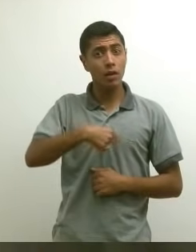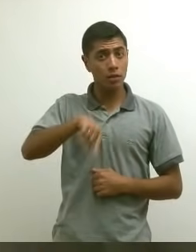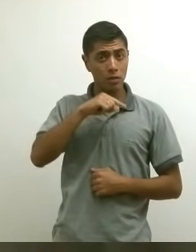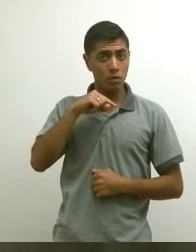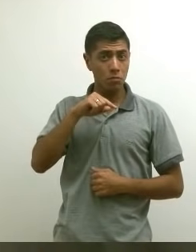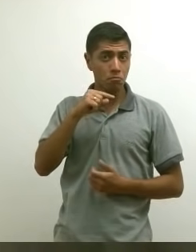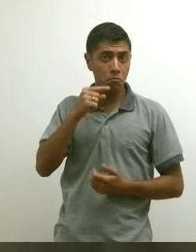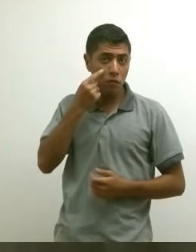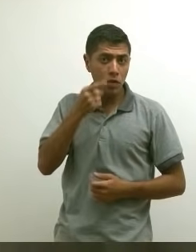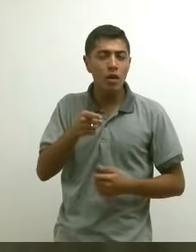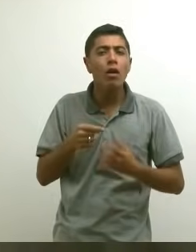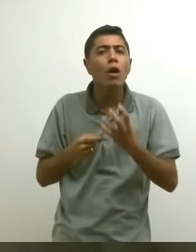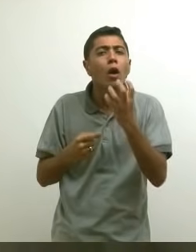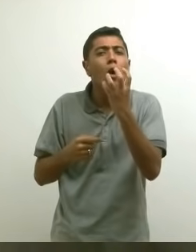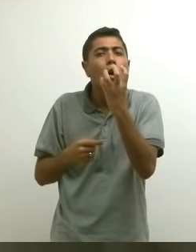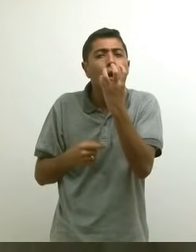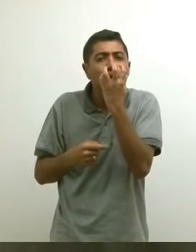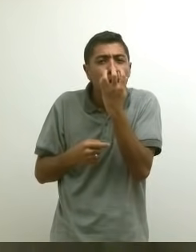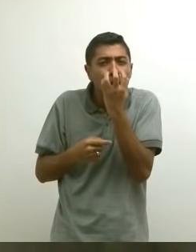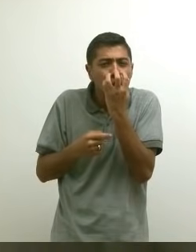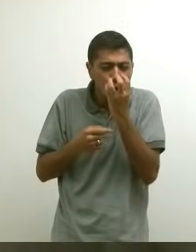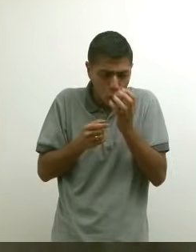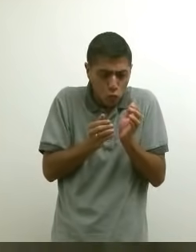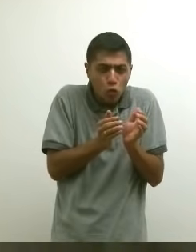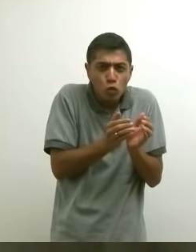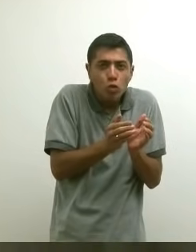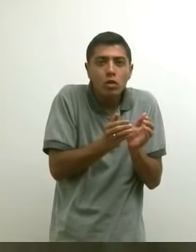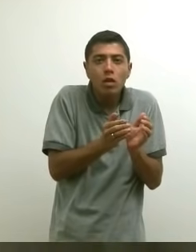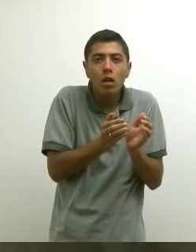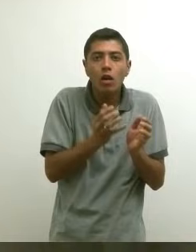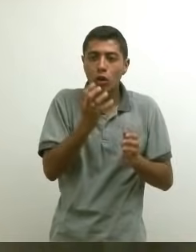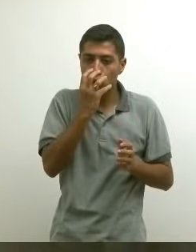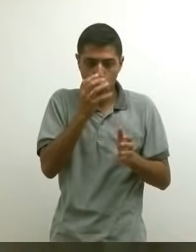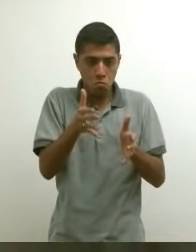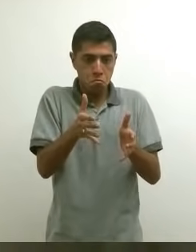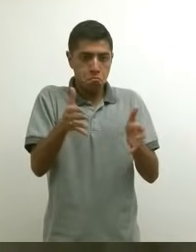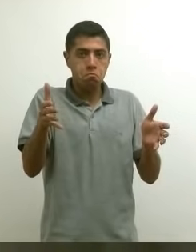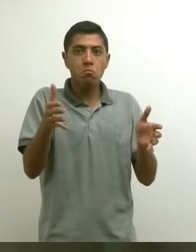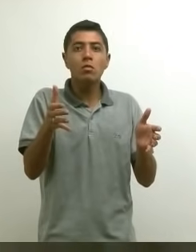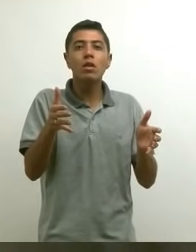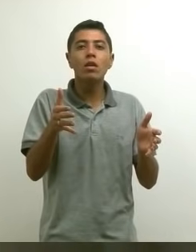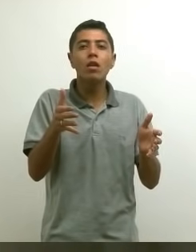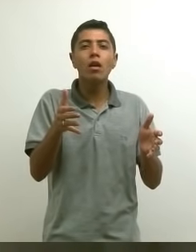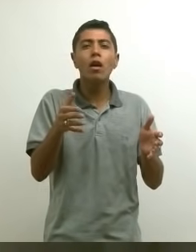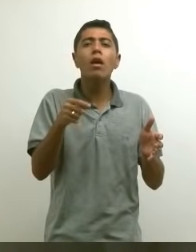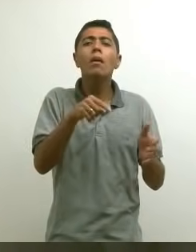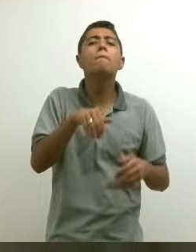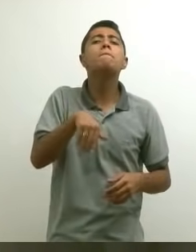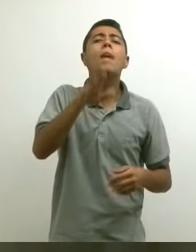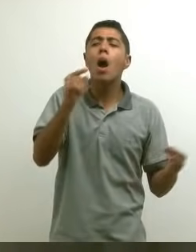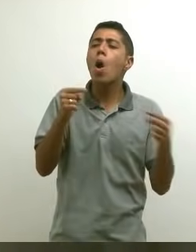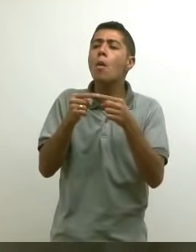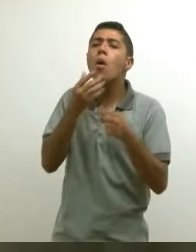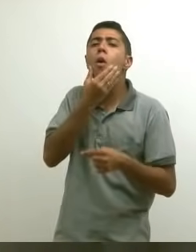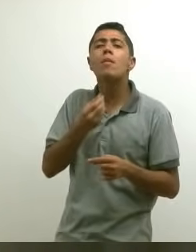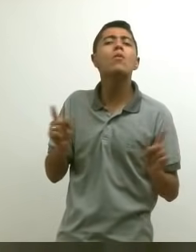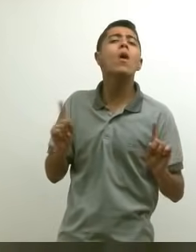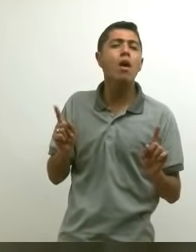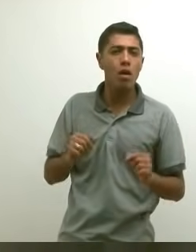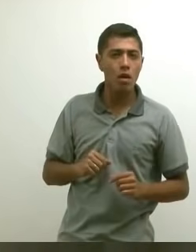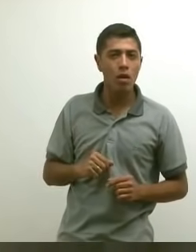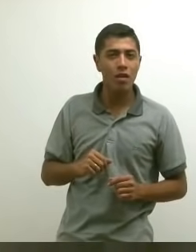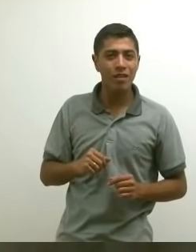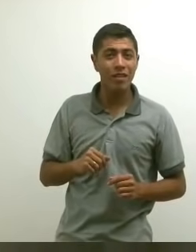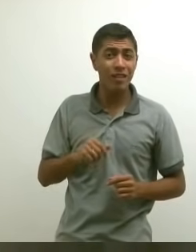qual parece mais com o ser humano se a gente olha o elefante adulto o elefante jovem compareça mais um ser humano olha o macaco